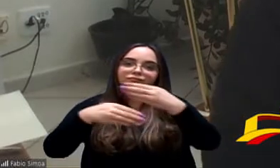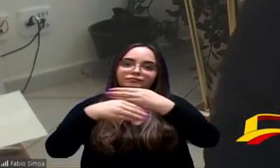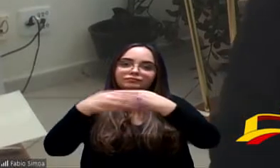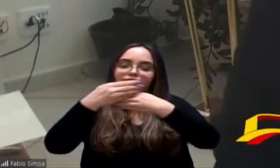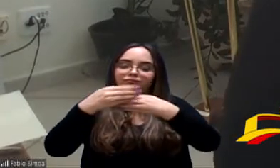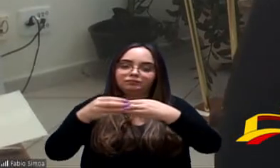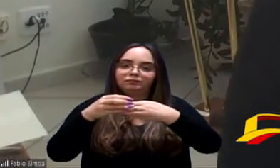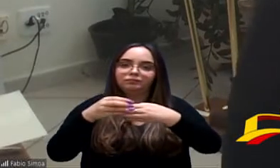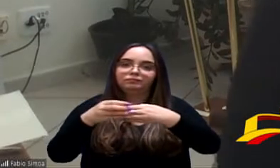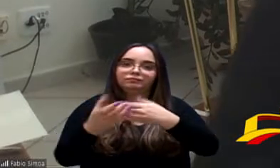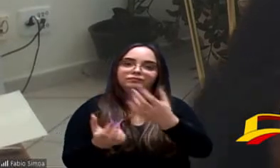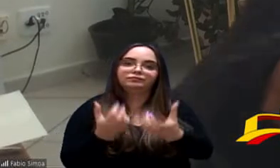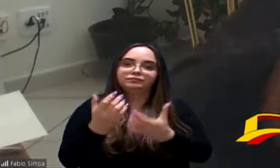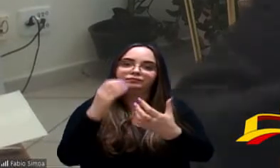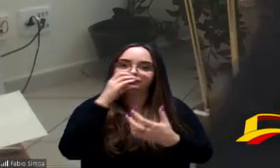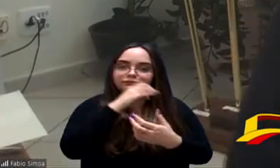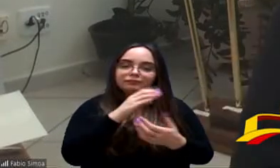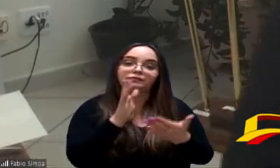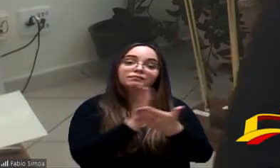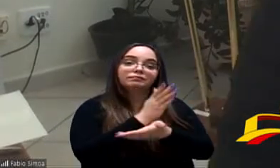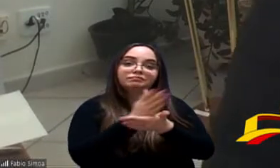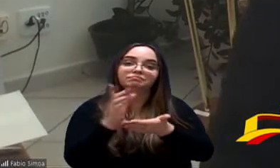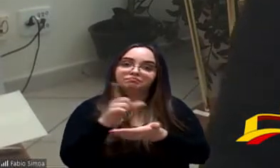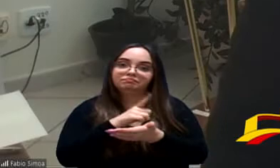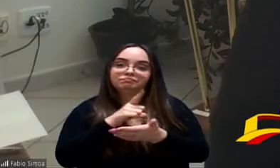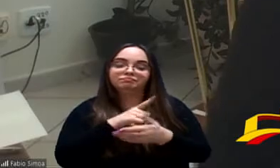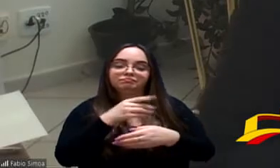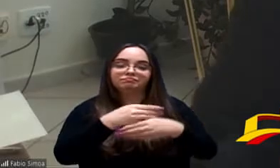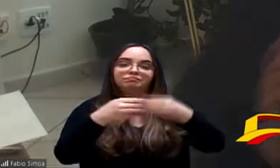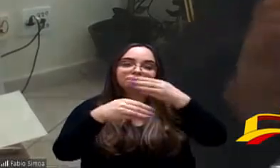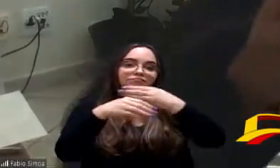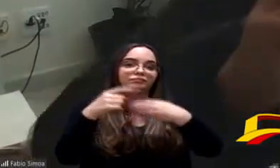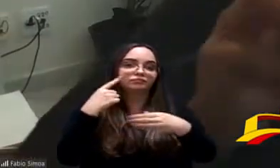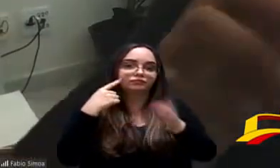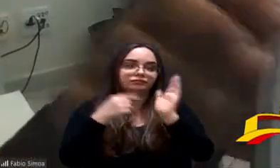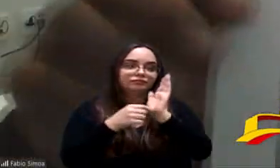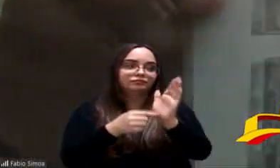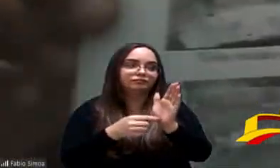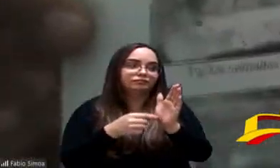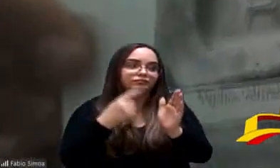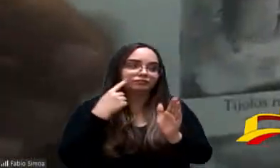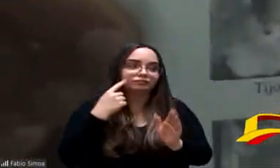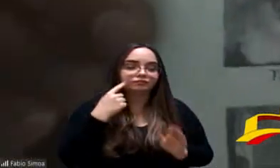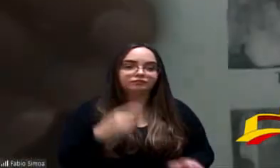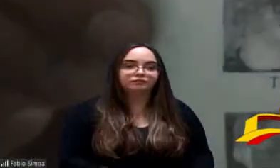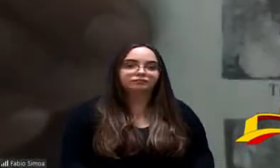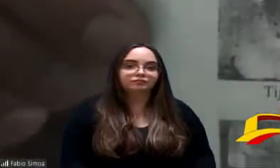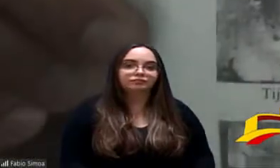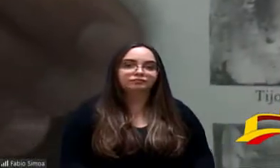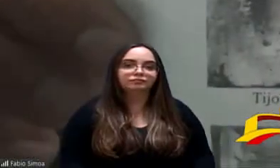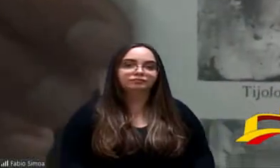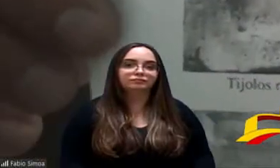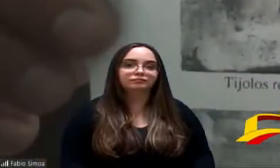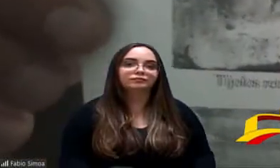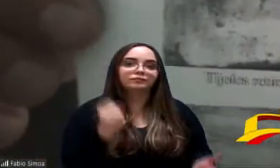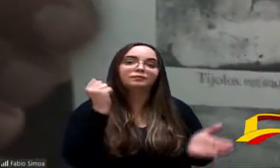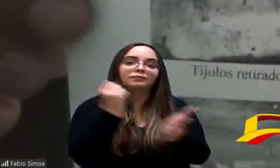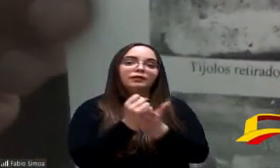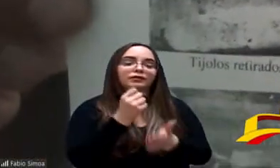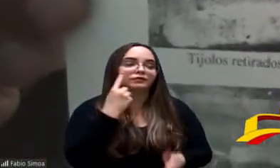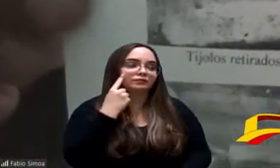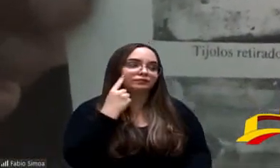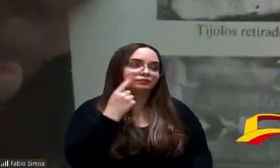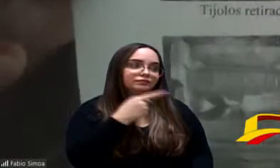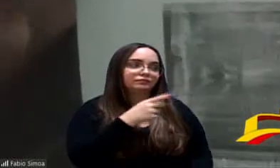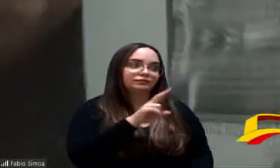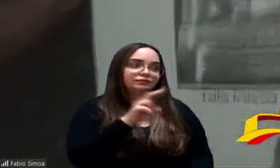que vocês devem ter na sua casa lá. Muito, só vou mostrar rapidinho aqui para a câmera, que ó, a marca que ele tinha lá,